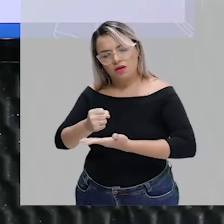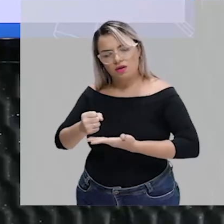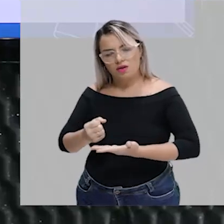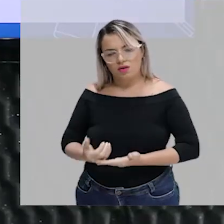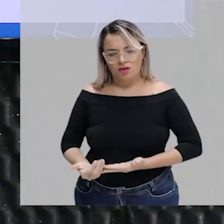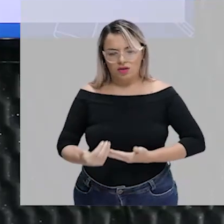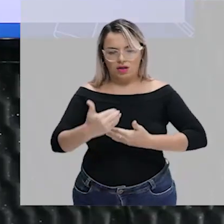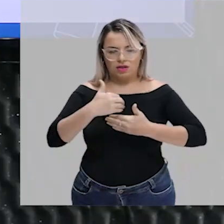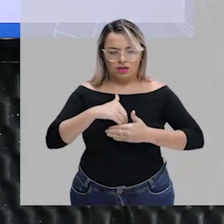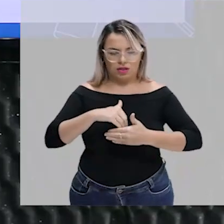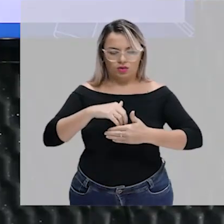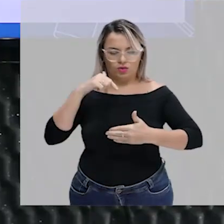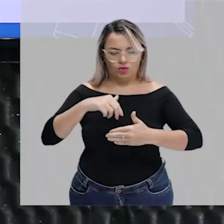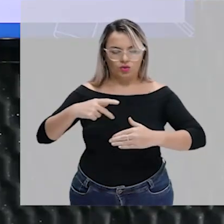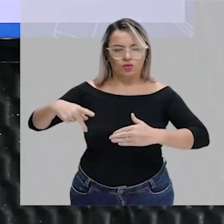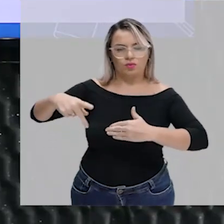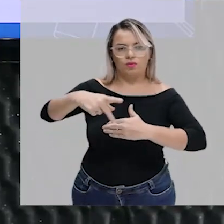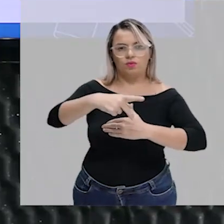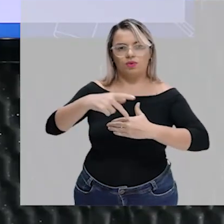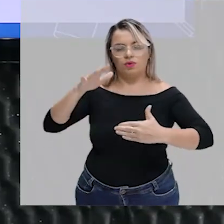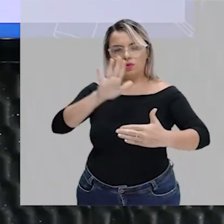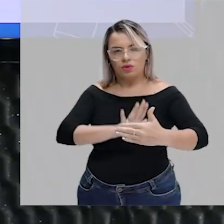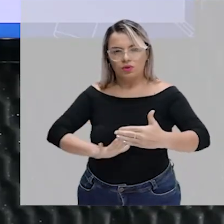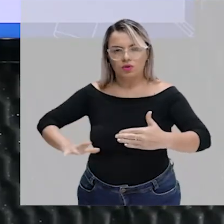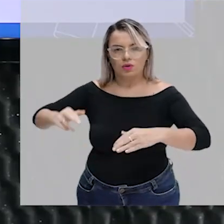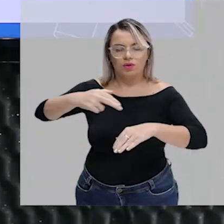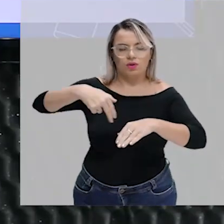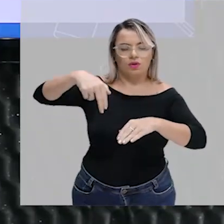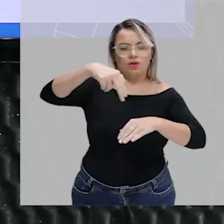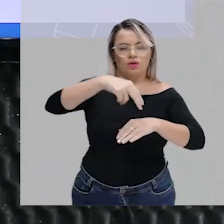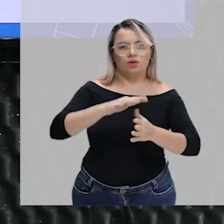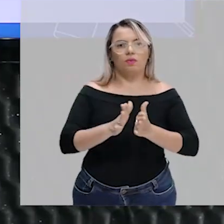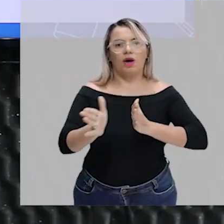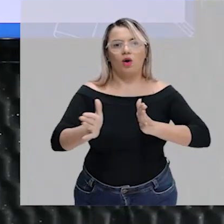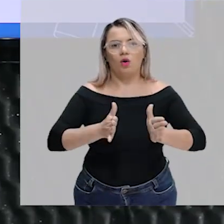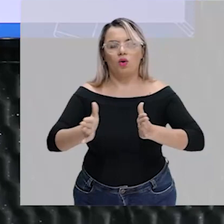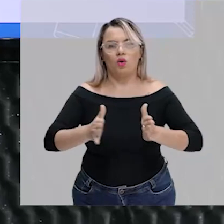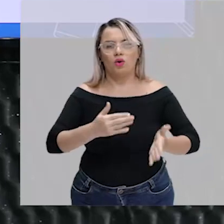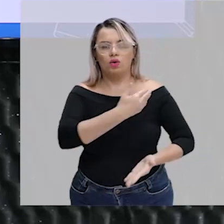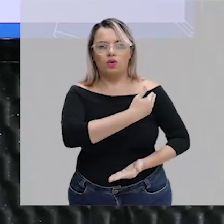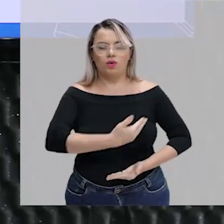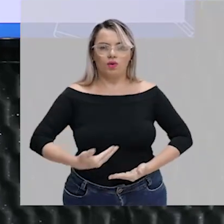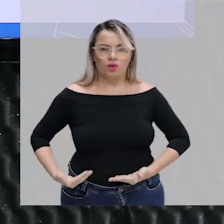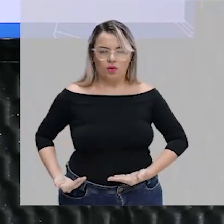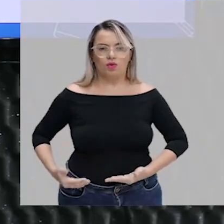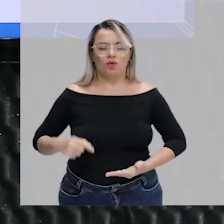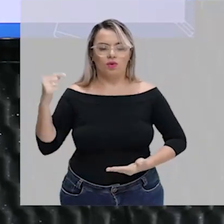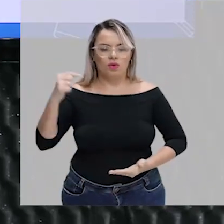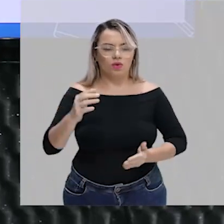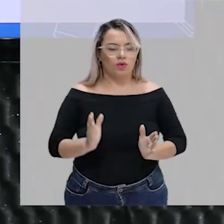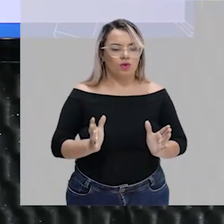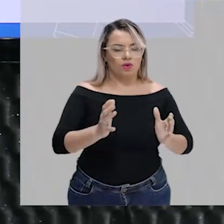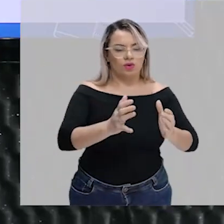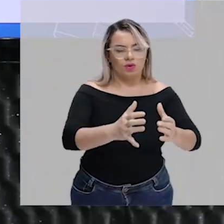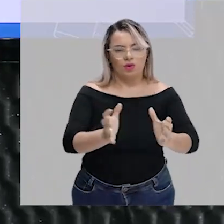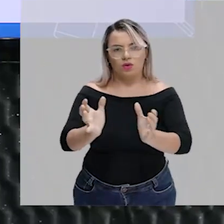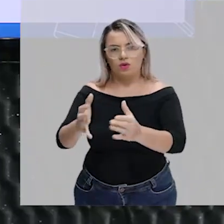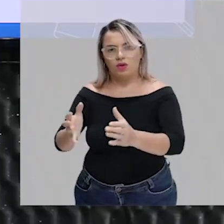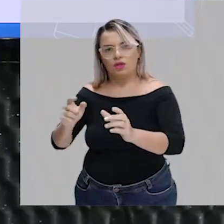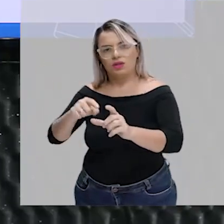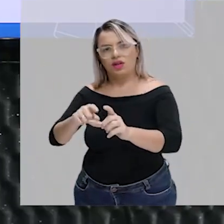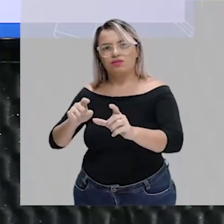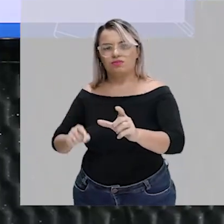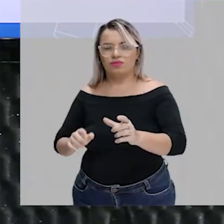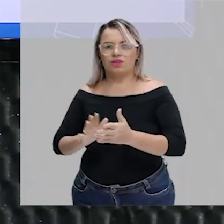pertencimento à nação e também a sobreposição da ordem pública sobre os núcleos privados e independentes que haviam no